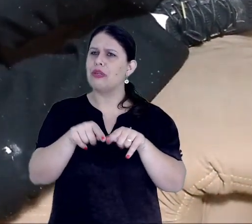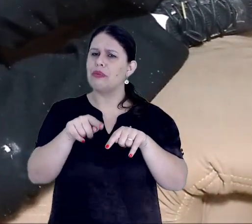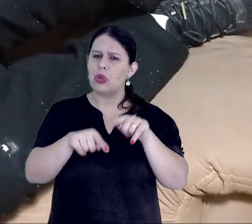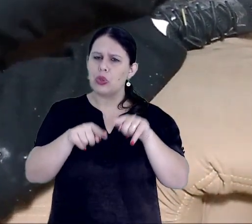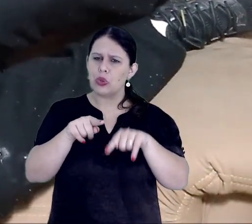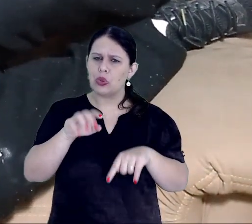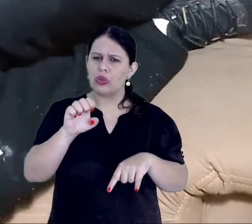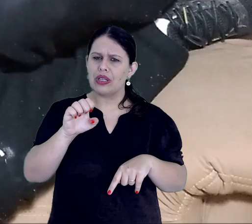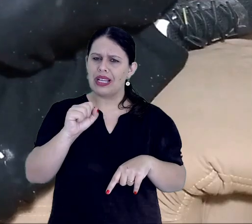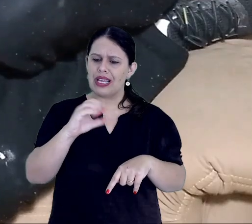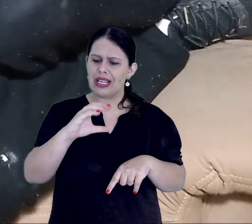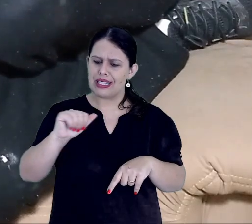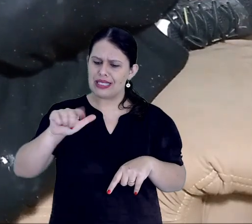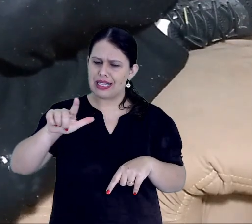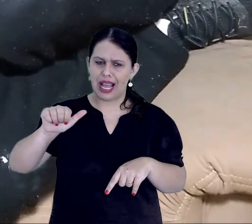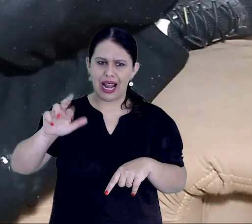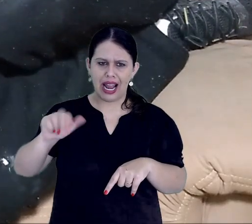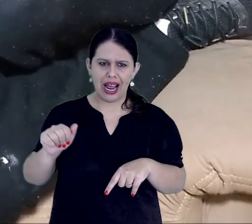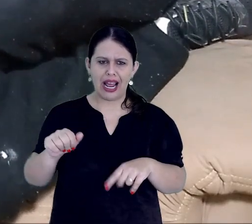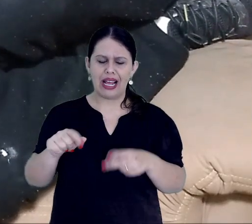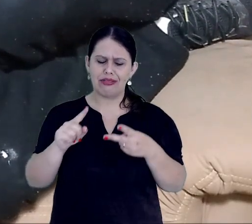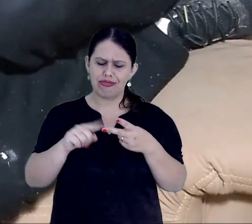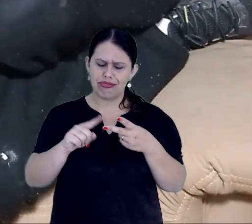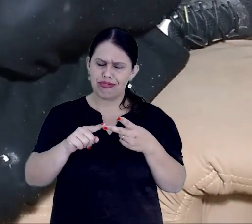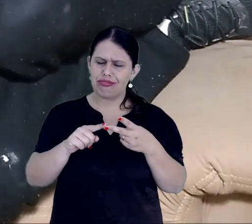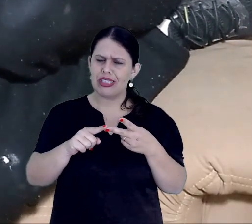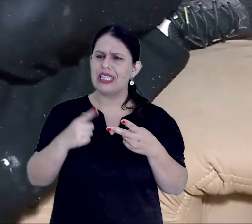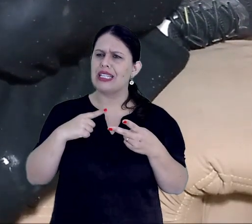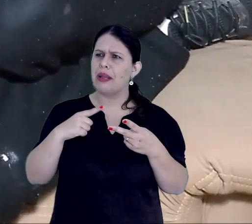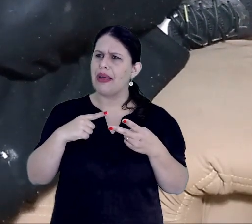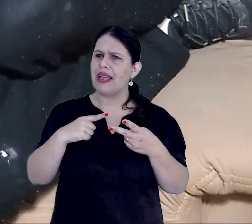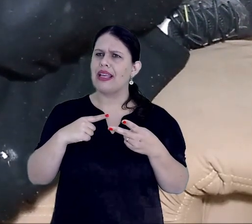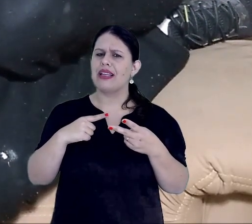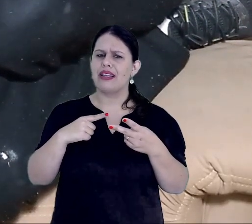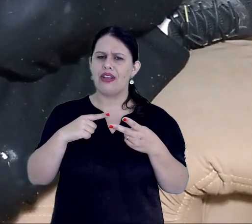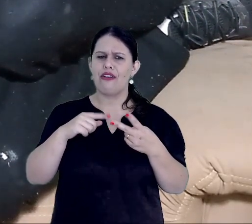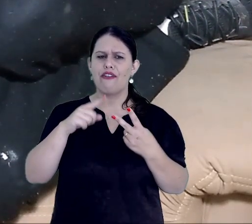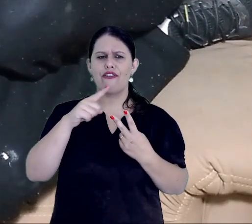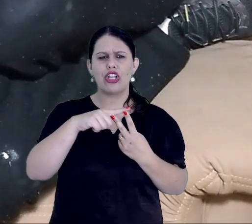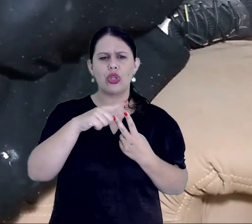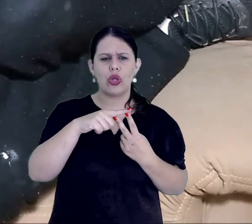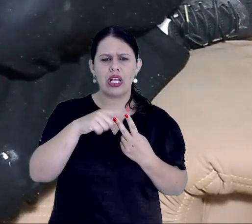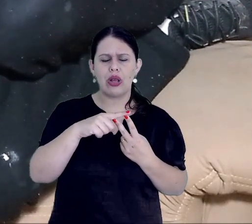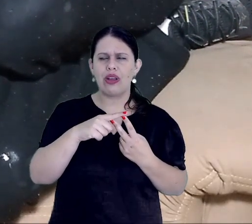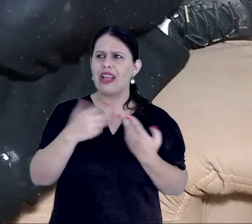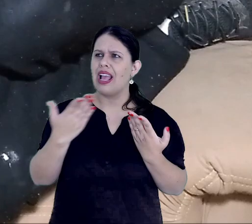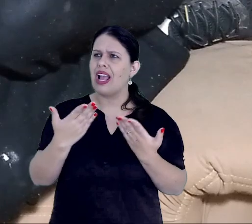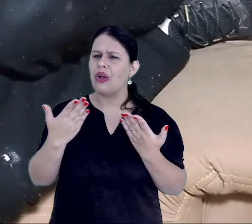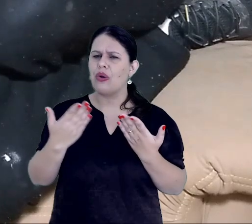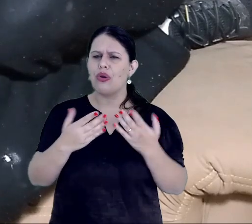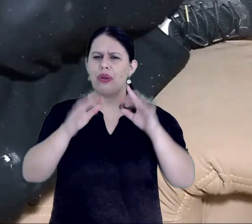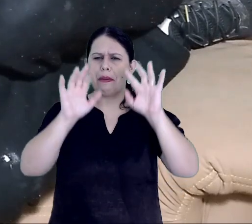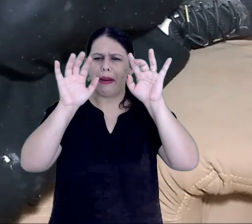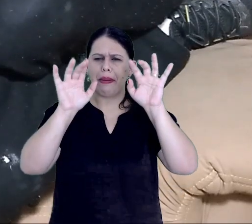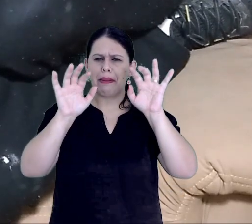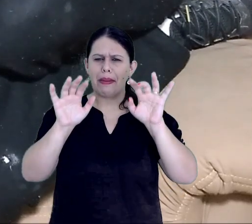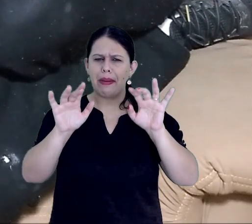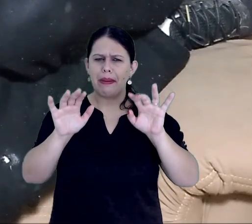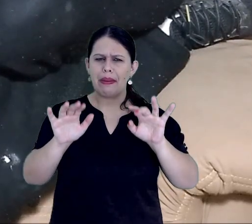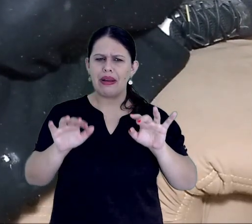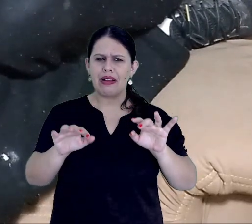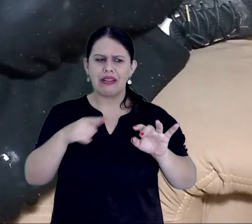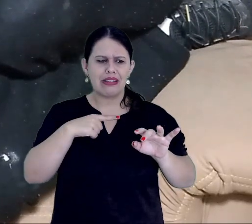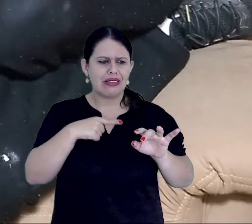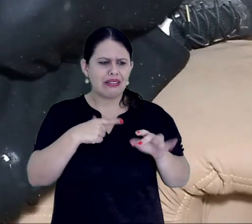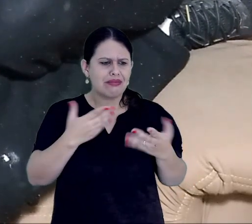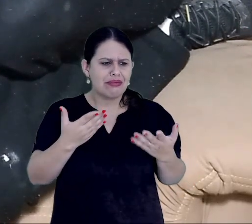Ah, contente até que eu estou Mas o senhor não falou de produto escalar Não falou